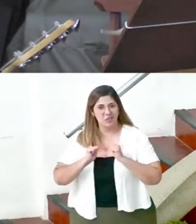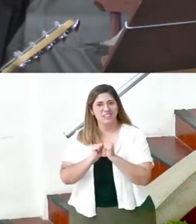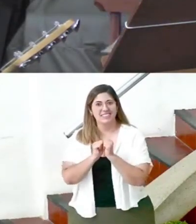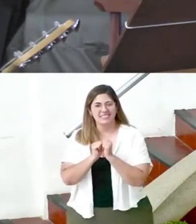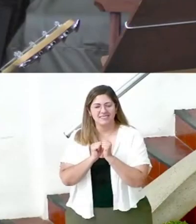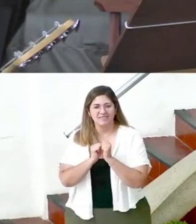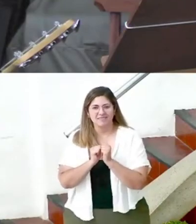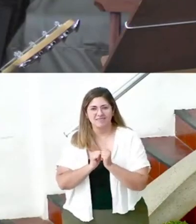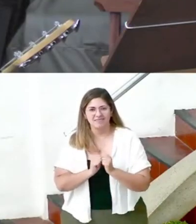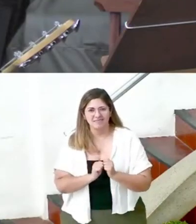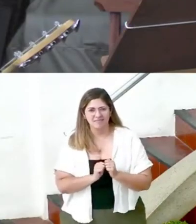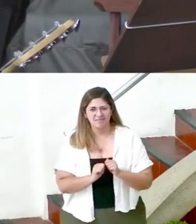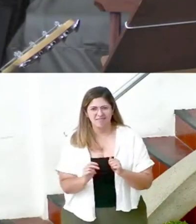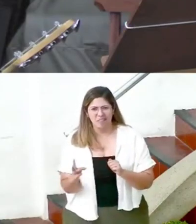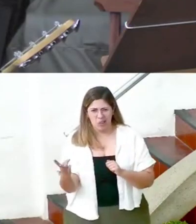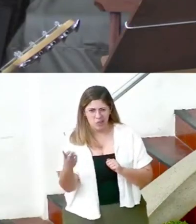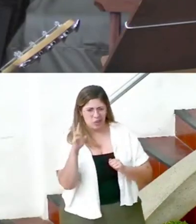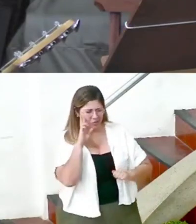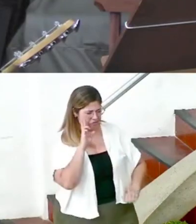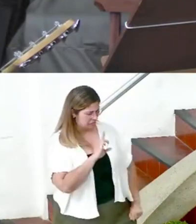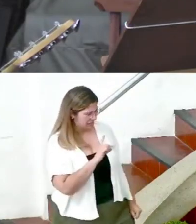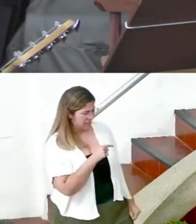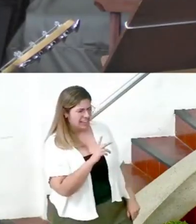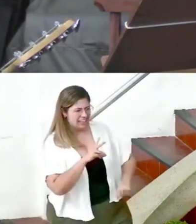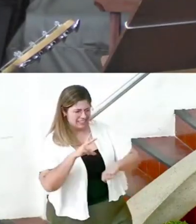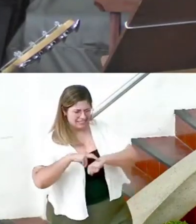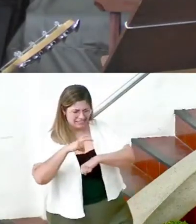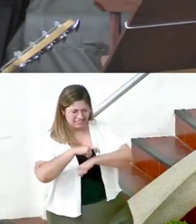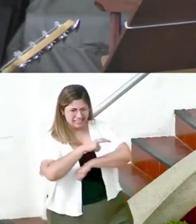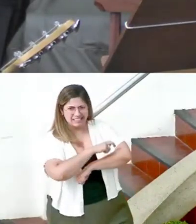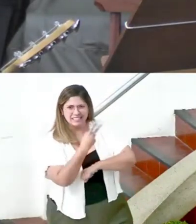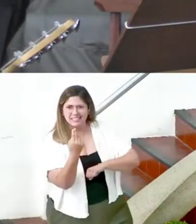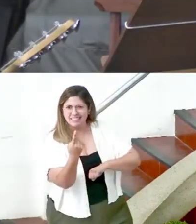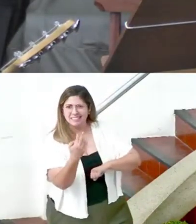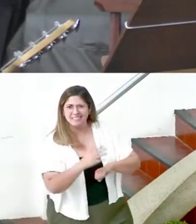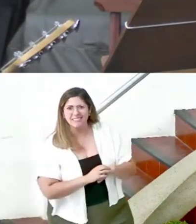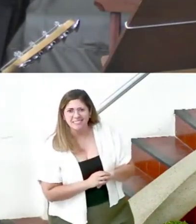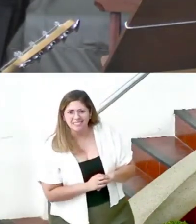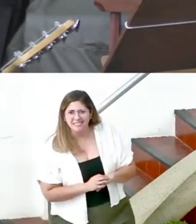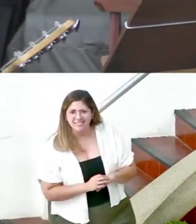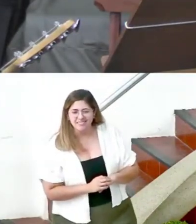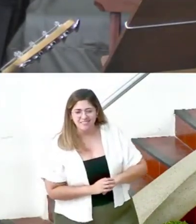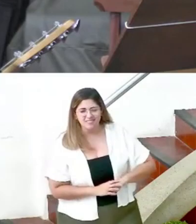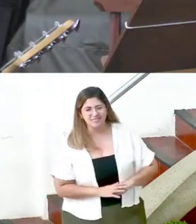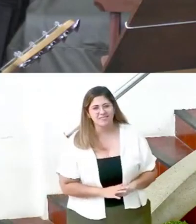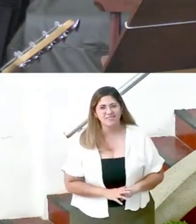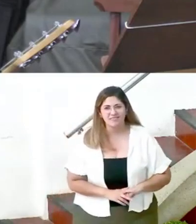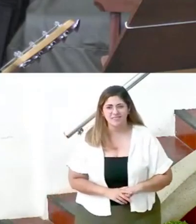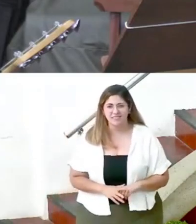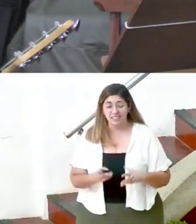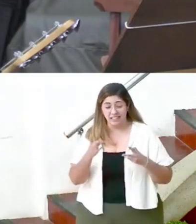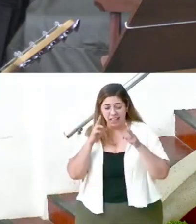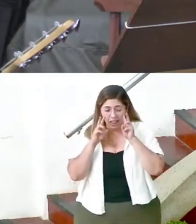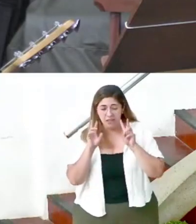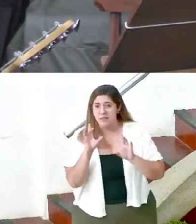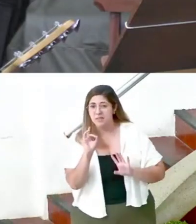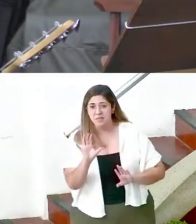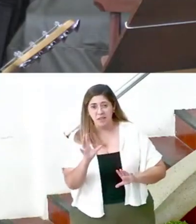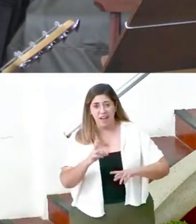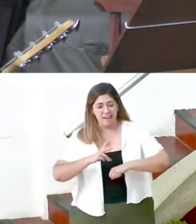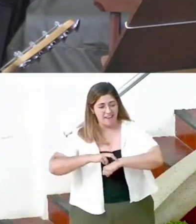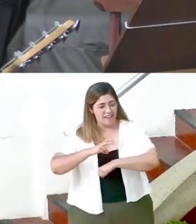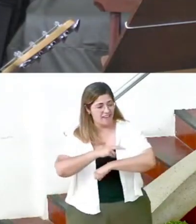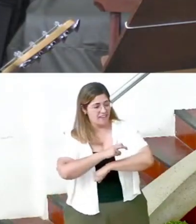que estavam fora diziam: sabe como é que nós vemos esses cristãos aí? Como rãs que estão em